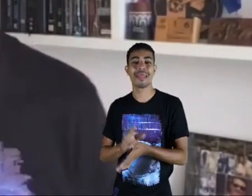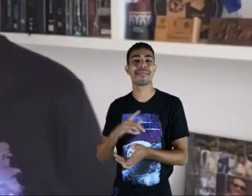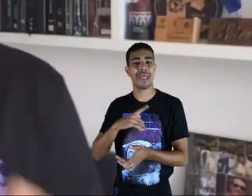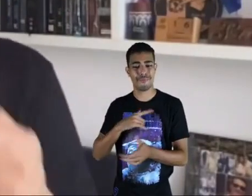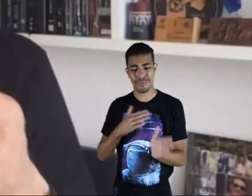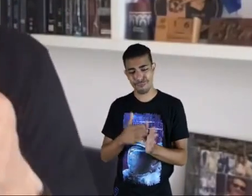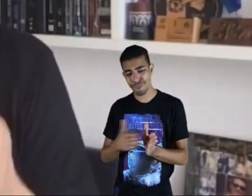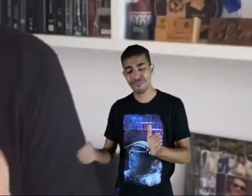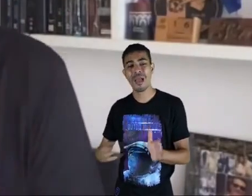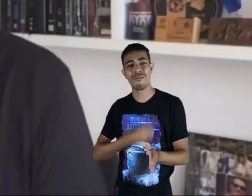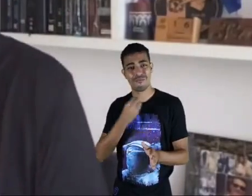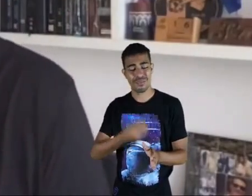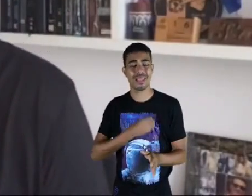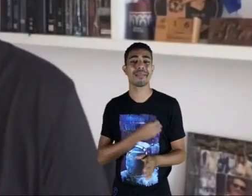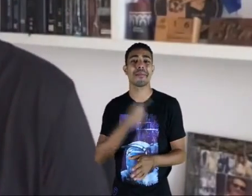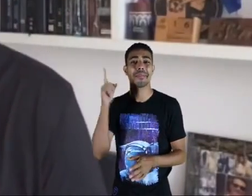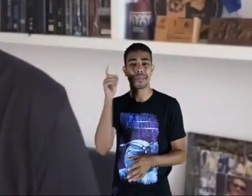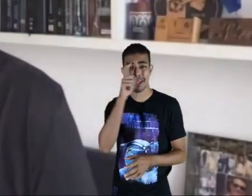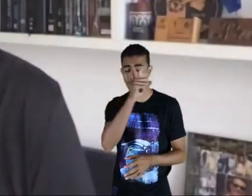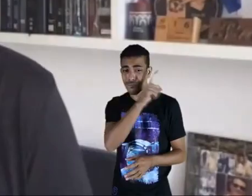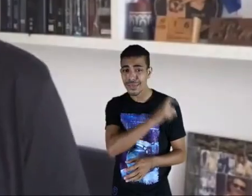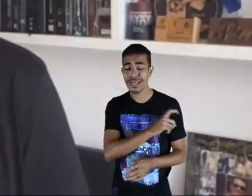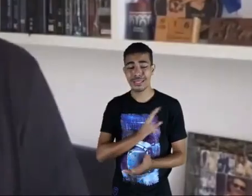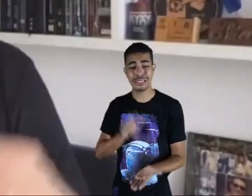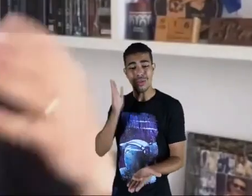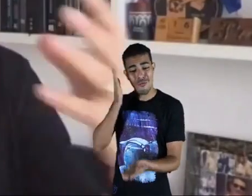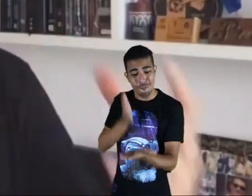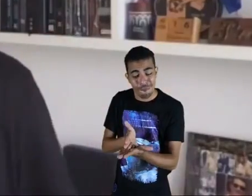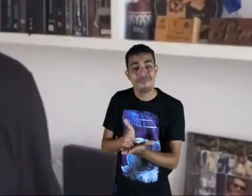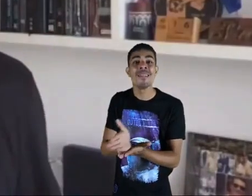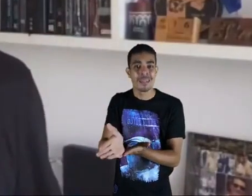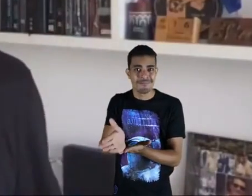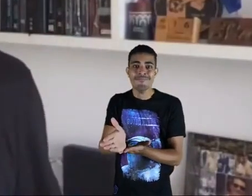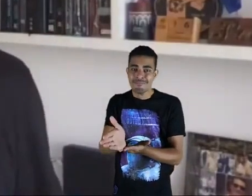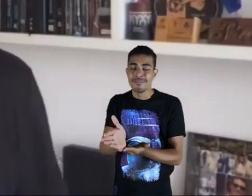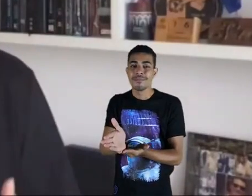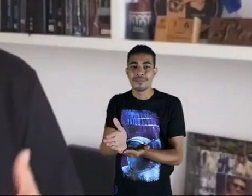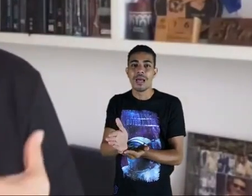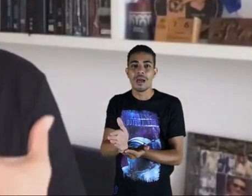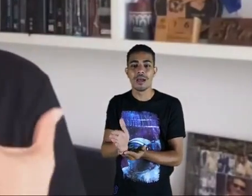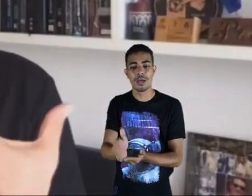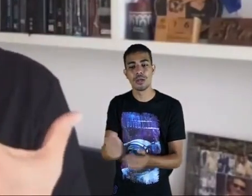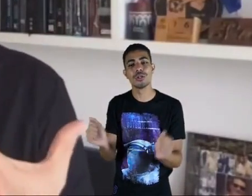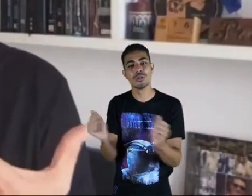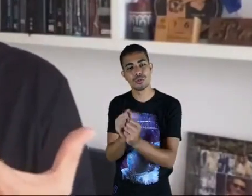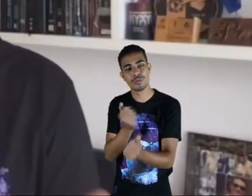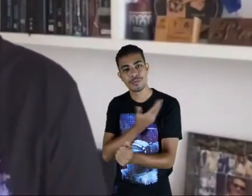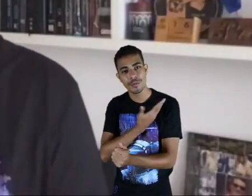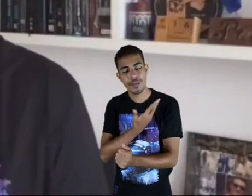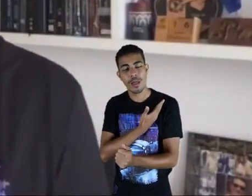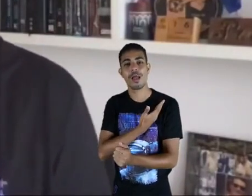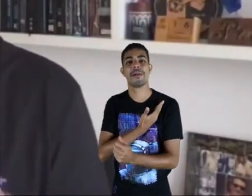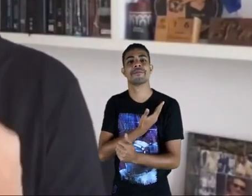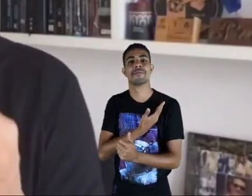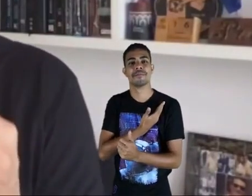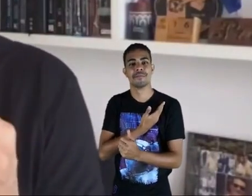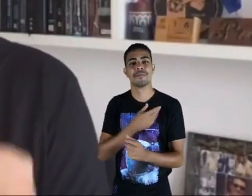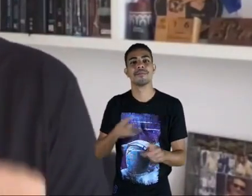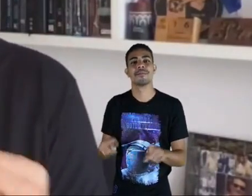contar. Como tem sido difícil manter-se fiel diante dos amigos, como tem sido